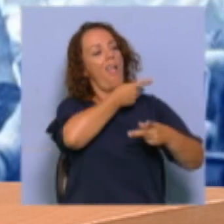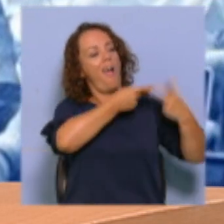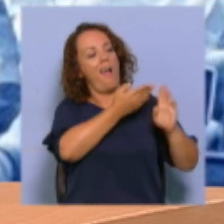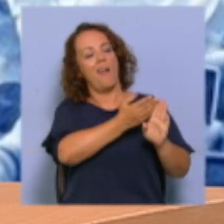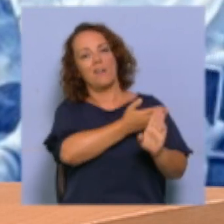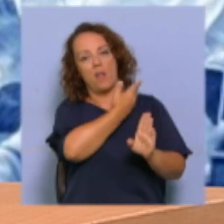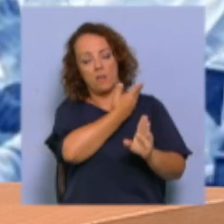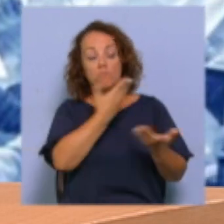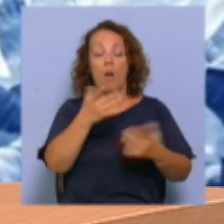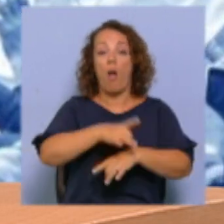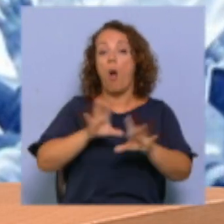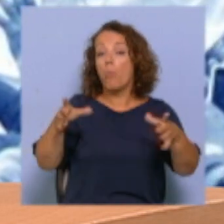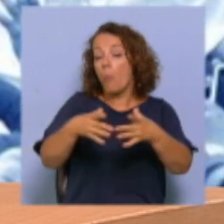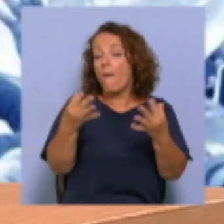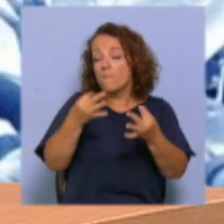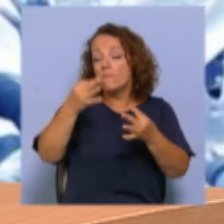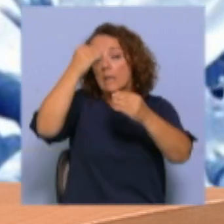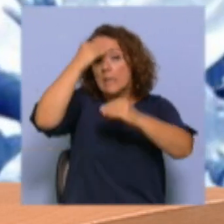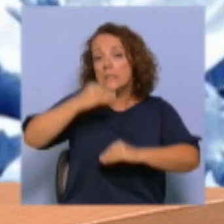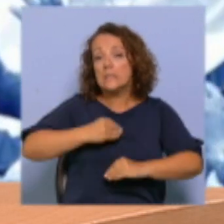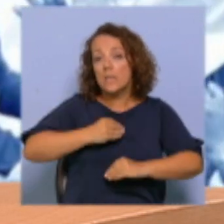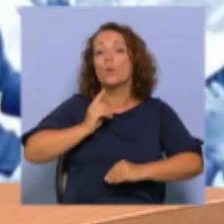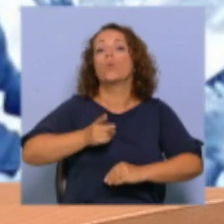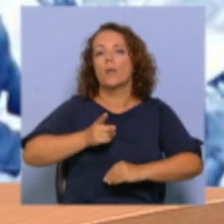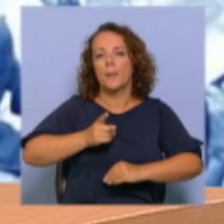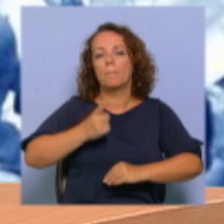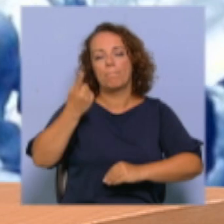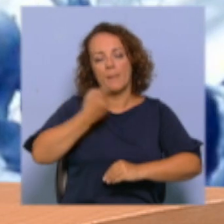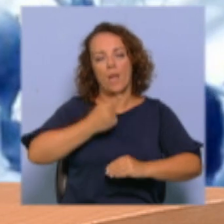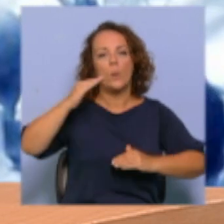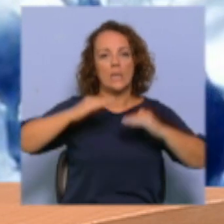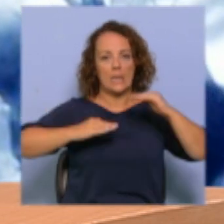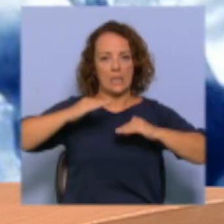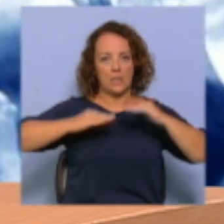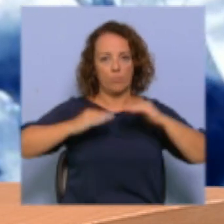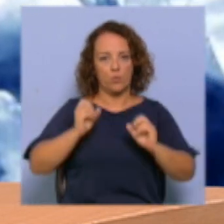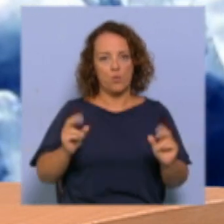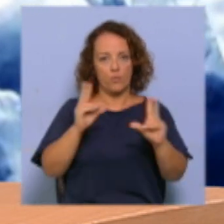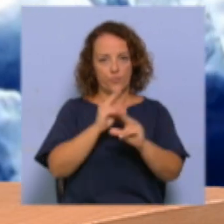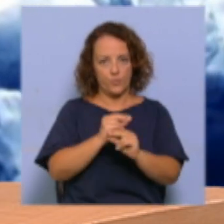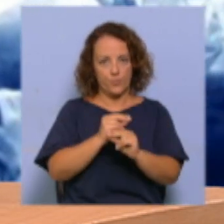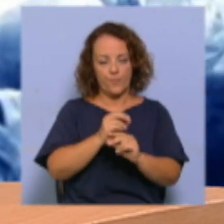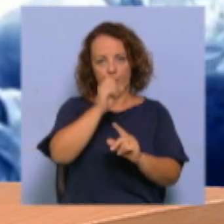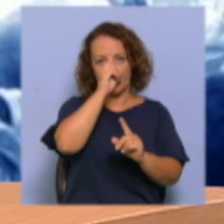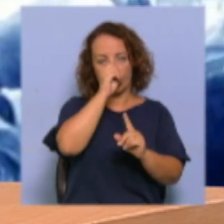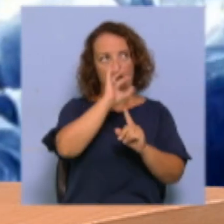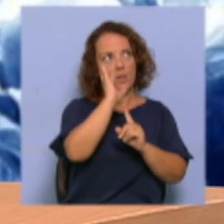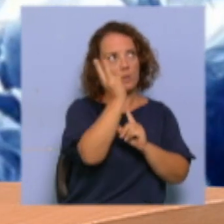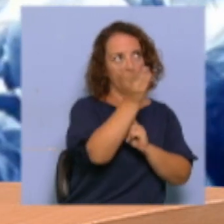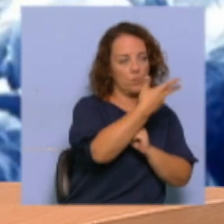alguma coisa, é que de facto tem que haver um novo equilíbrio entre a natureza e o